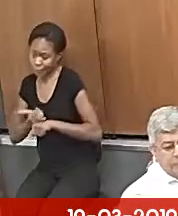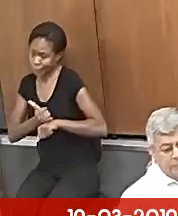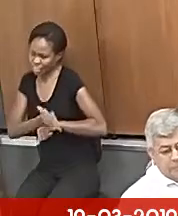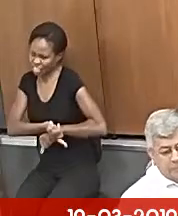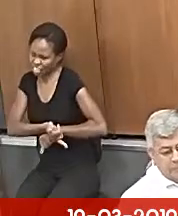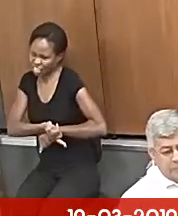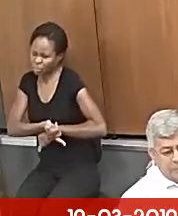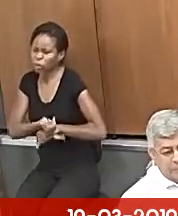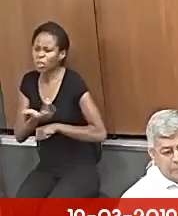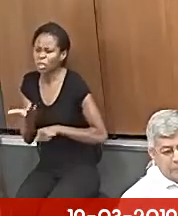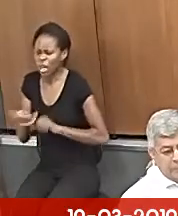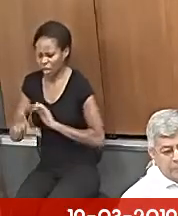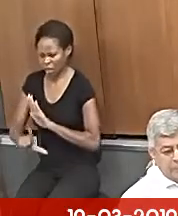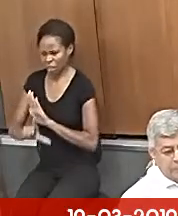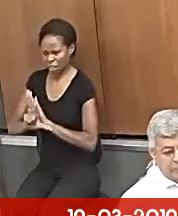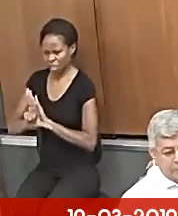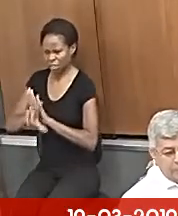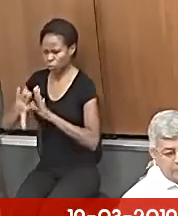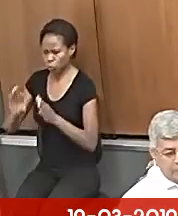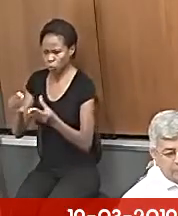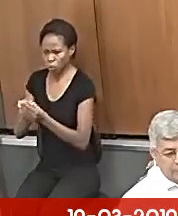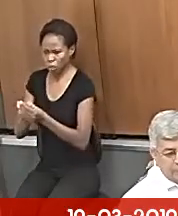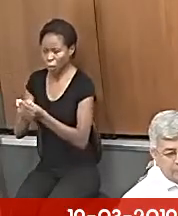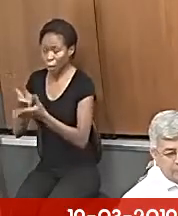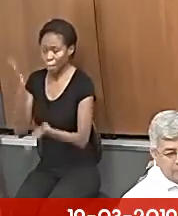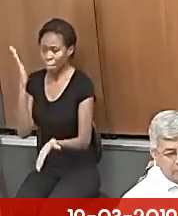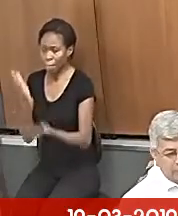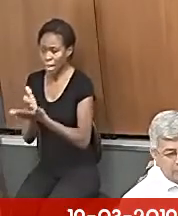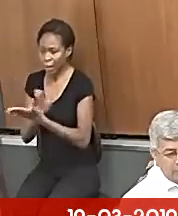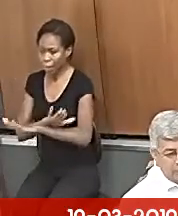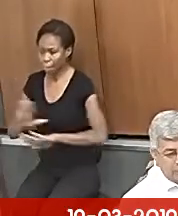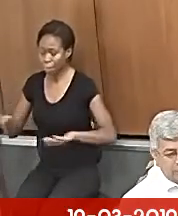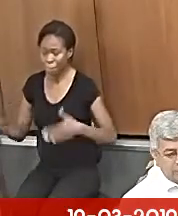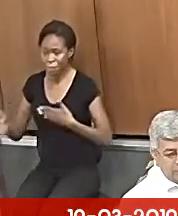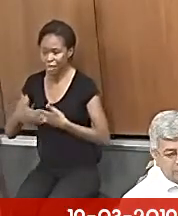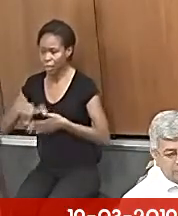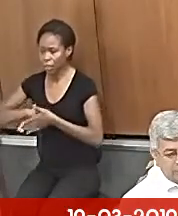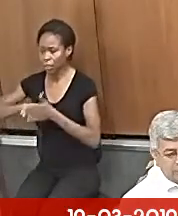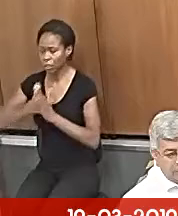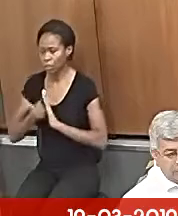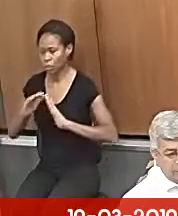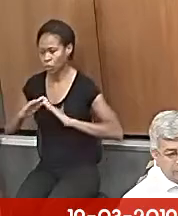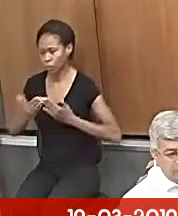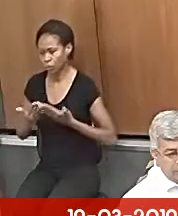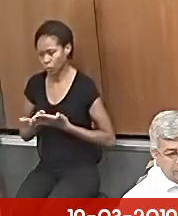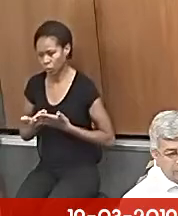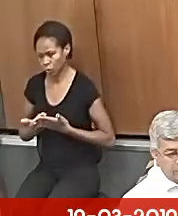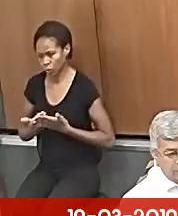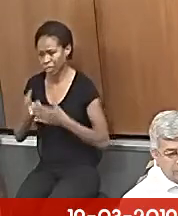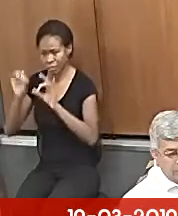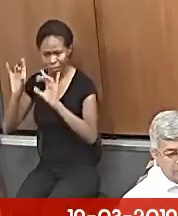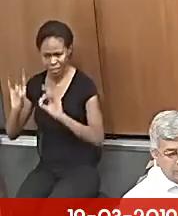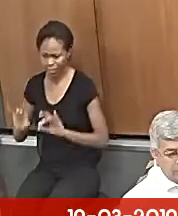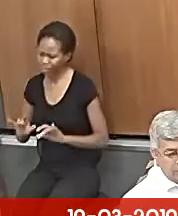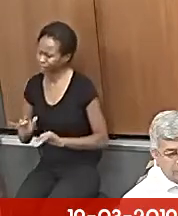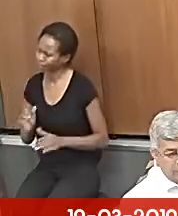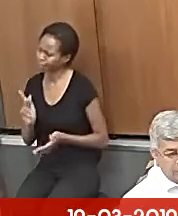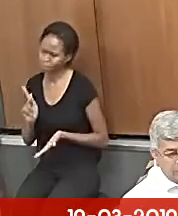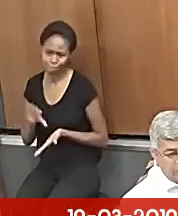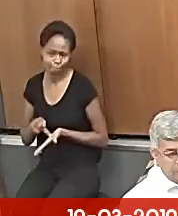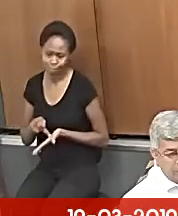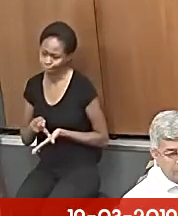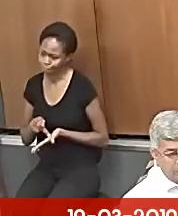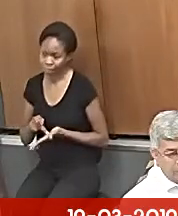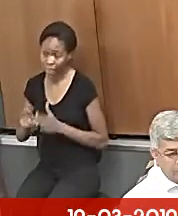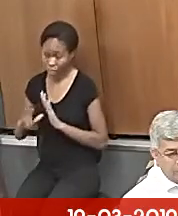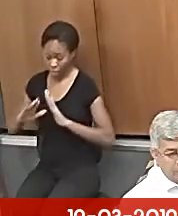que deveria acabar com as escolas especiais isso é uma inverdade nada impede a lei